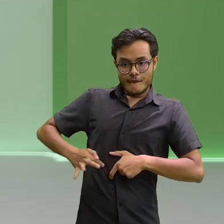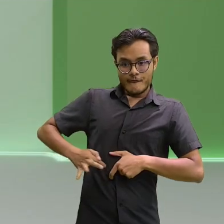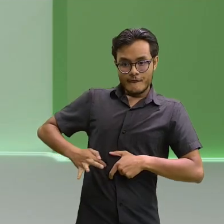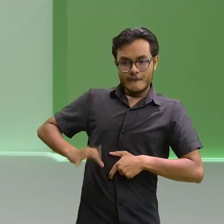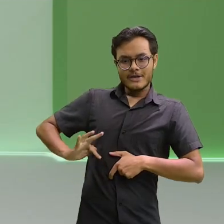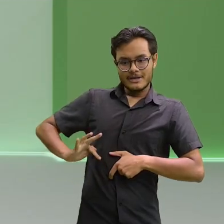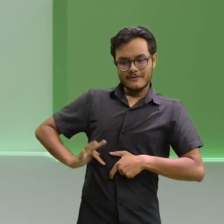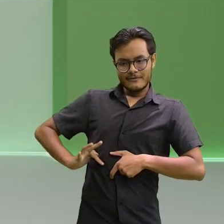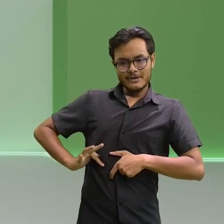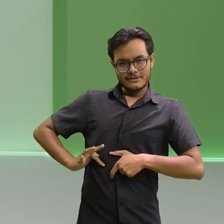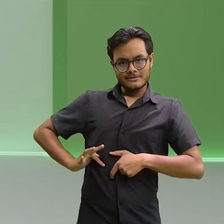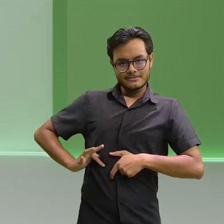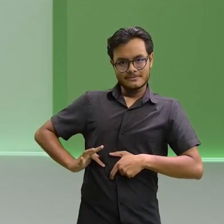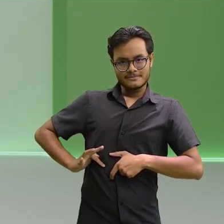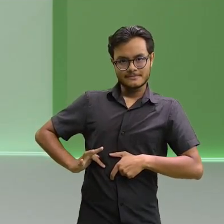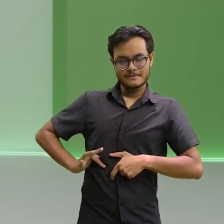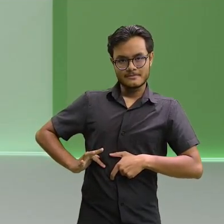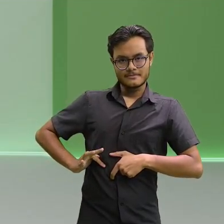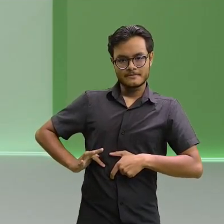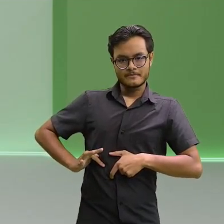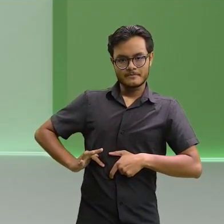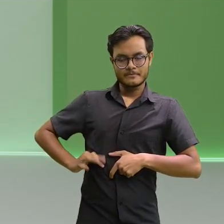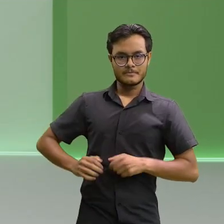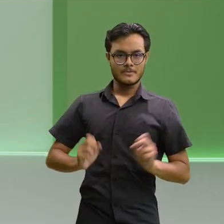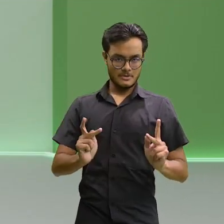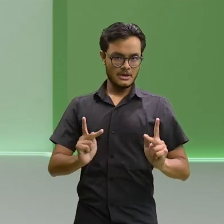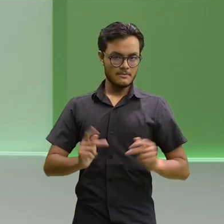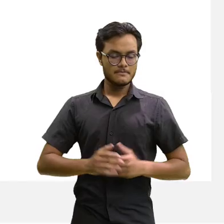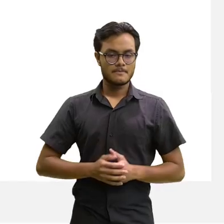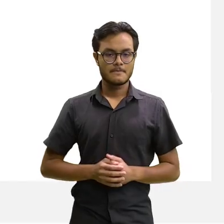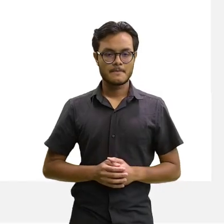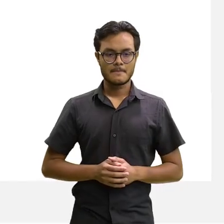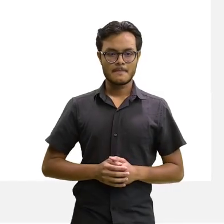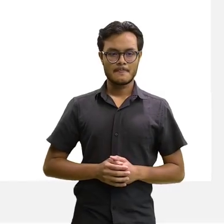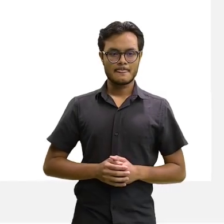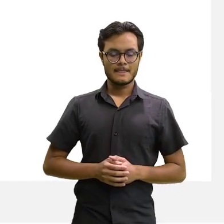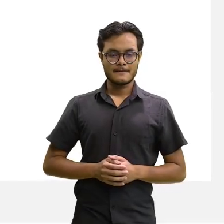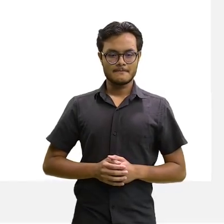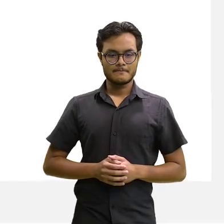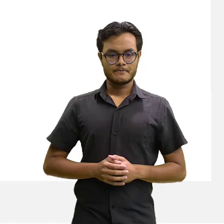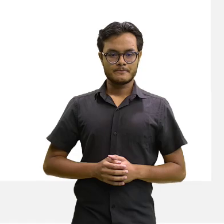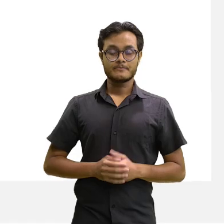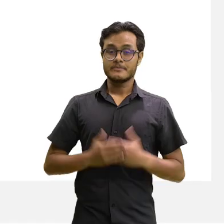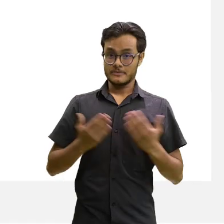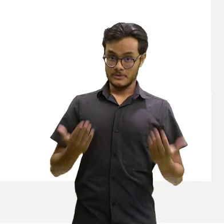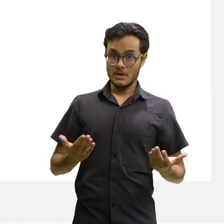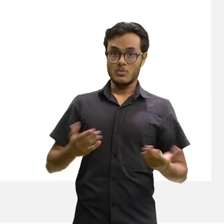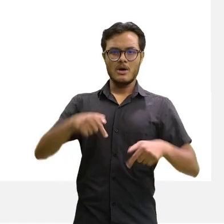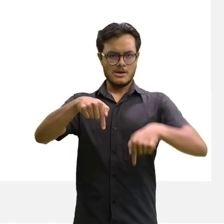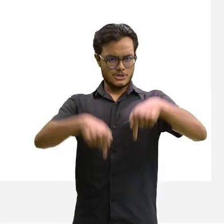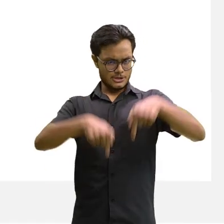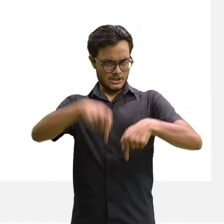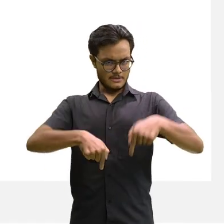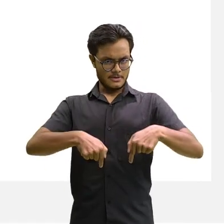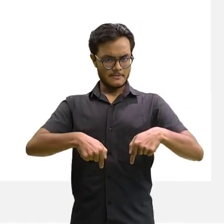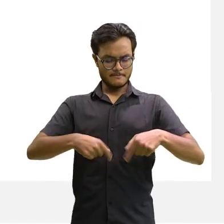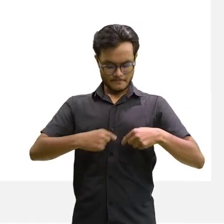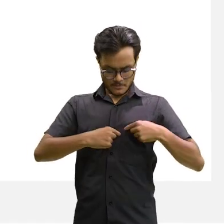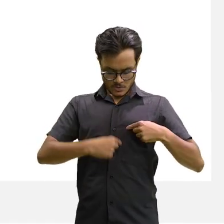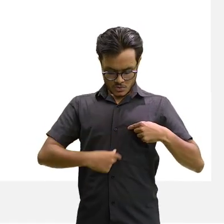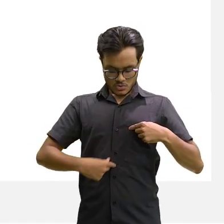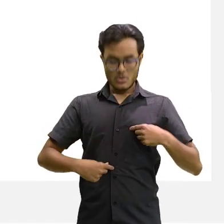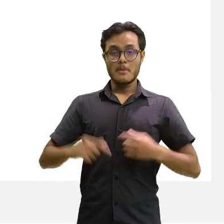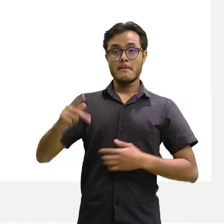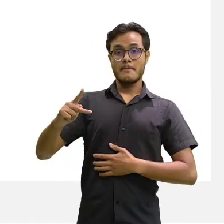claro, a bile, beleza? Mas bile não tem enzima, tudo bem? Então essas enzimas do duodeno são de